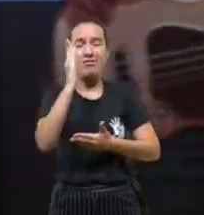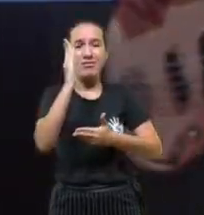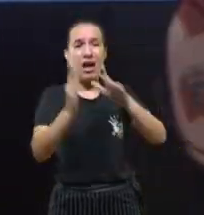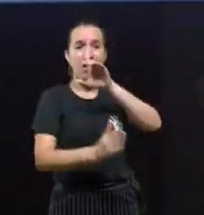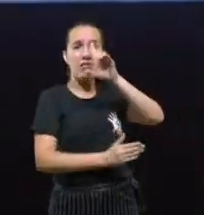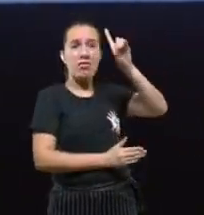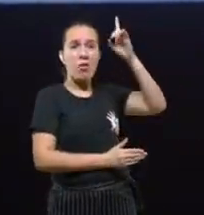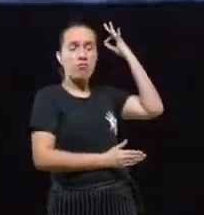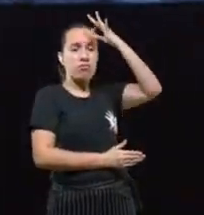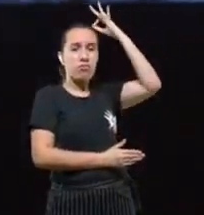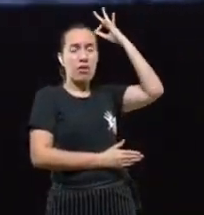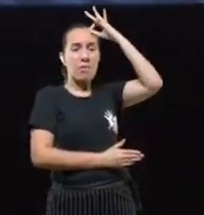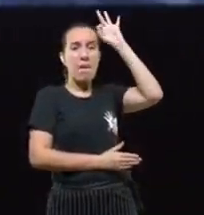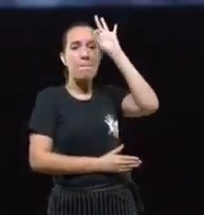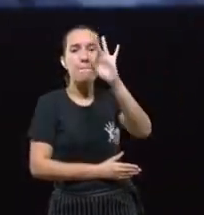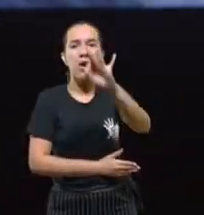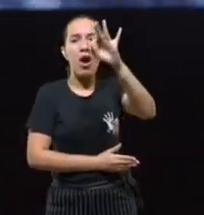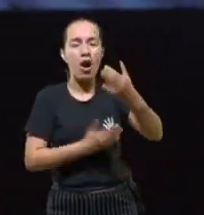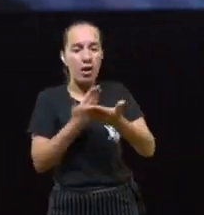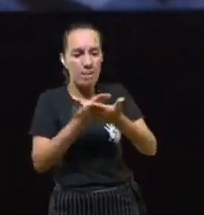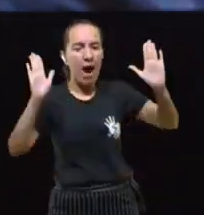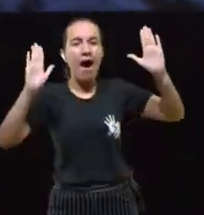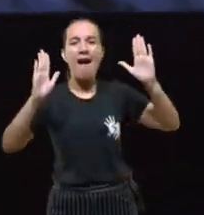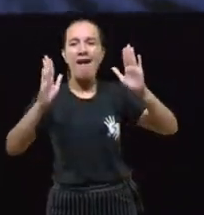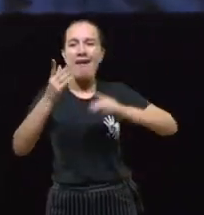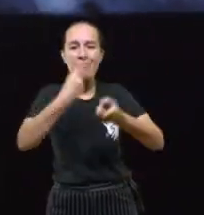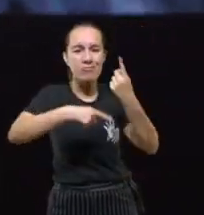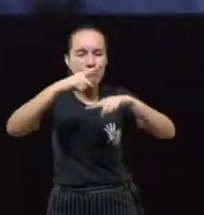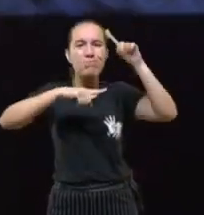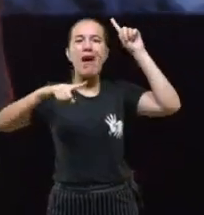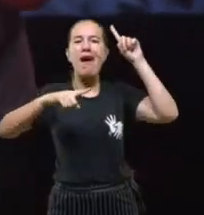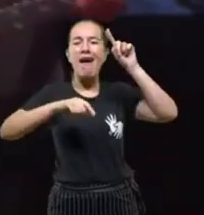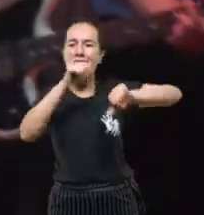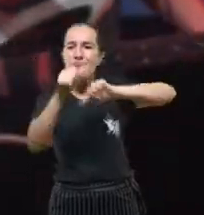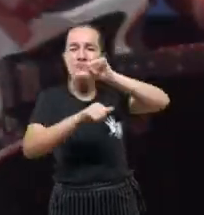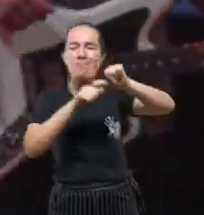que o Espírito de Deus venha aqui,